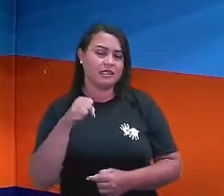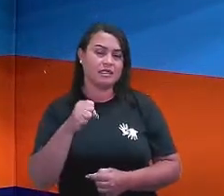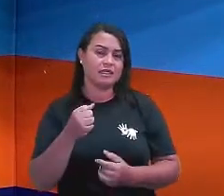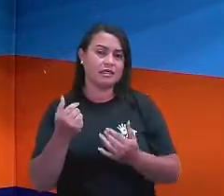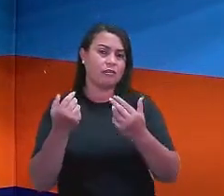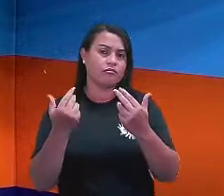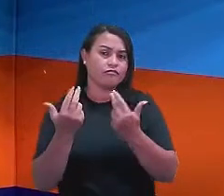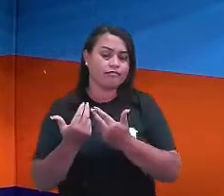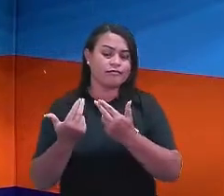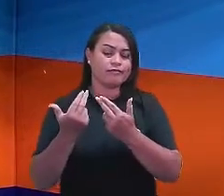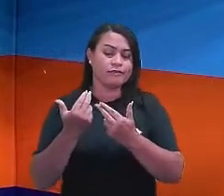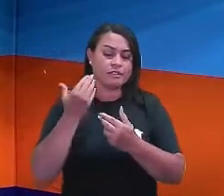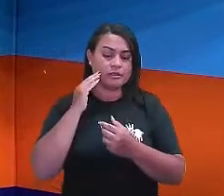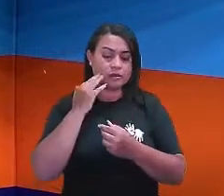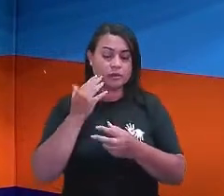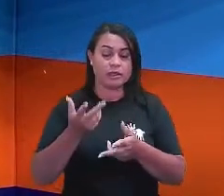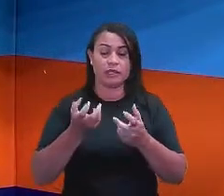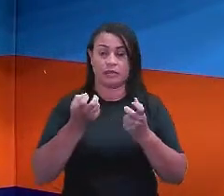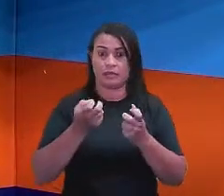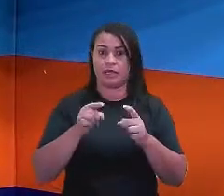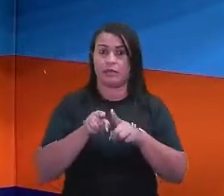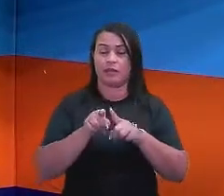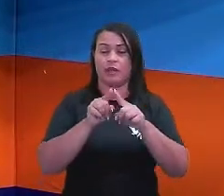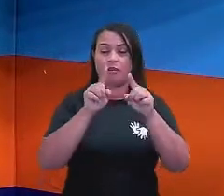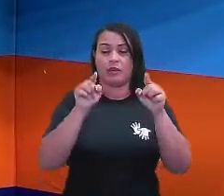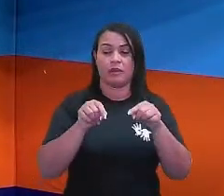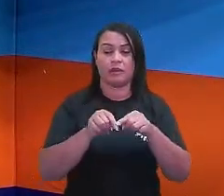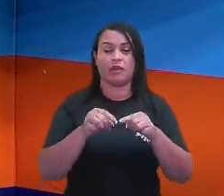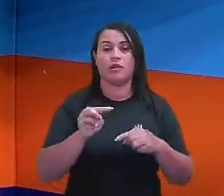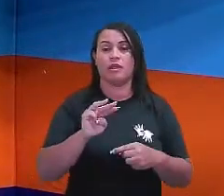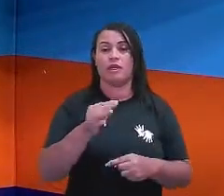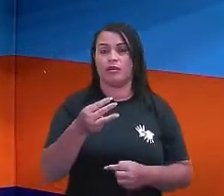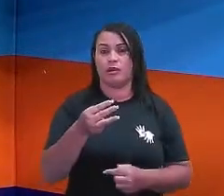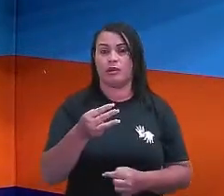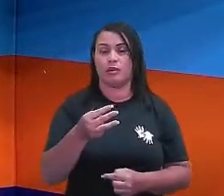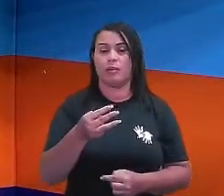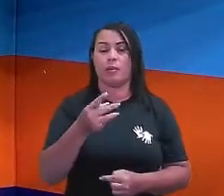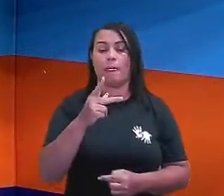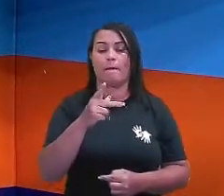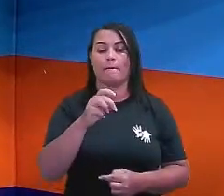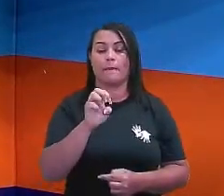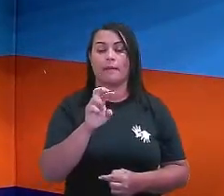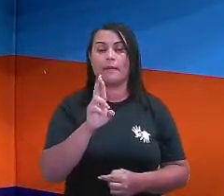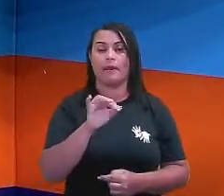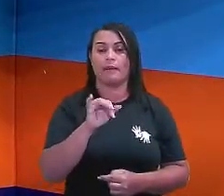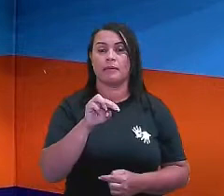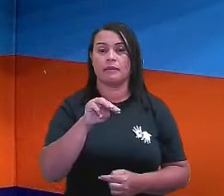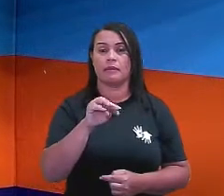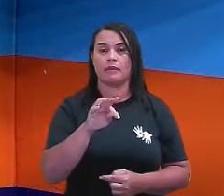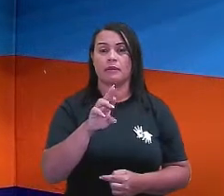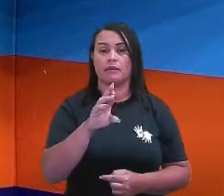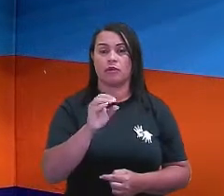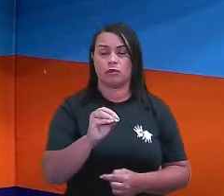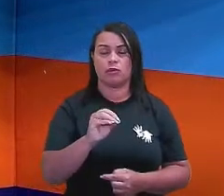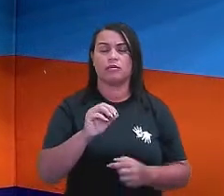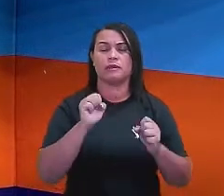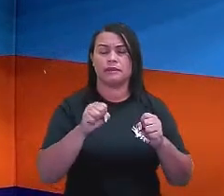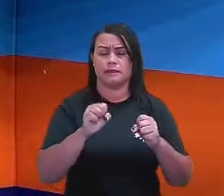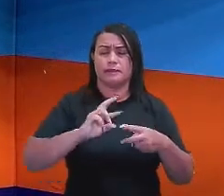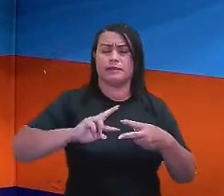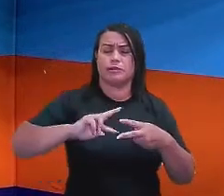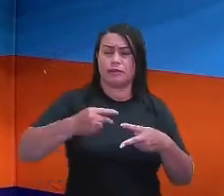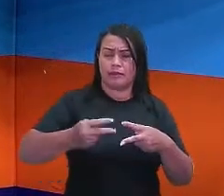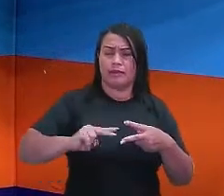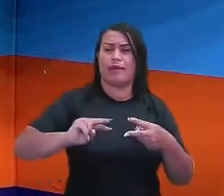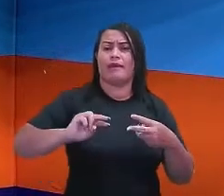no que ele diz, né? Percebi que o perímetro também triplicou. Então, o perímetro vai sim duplicar